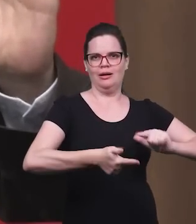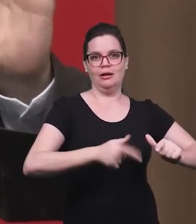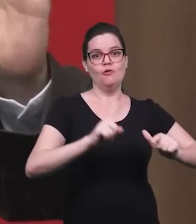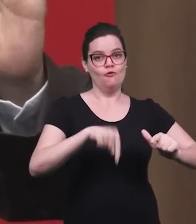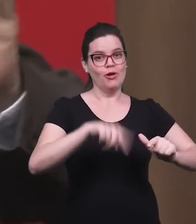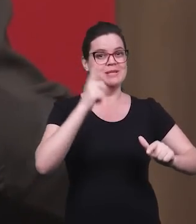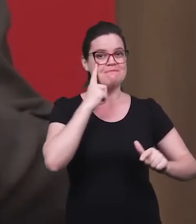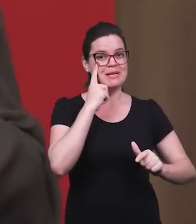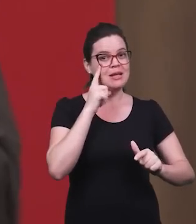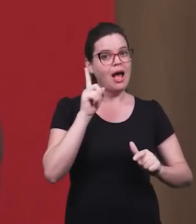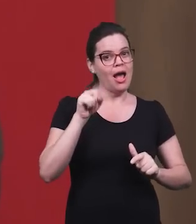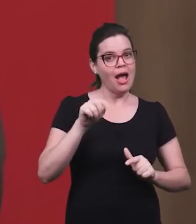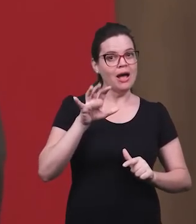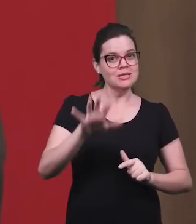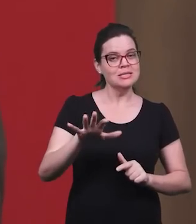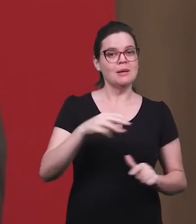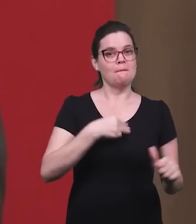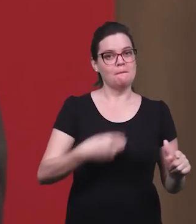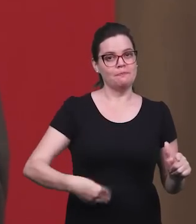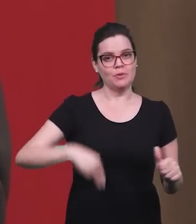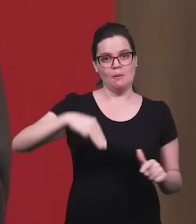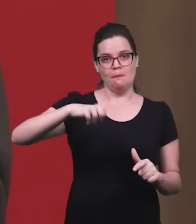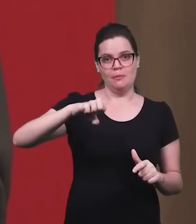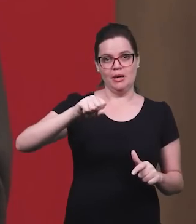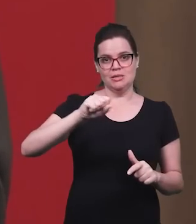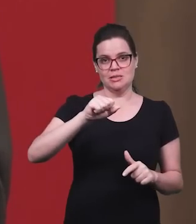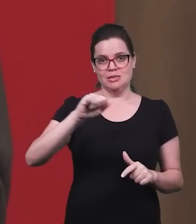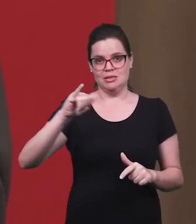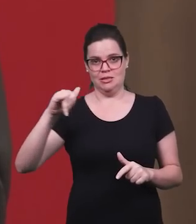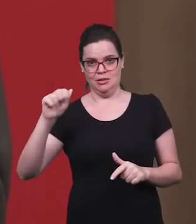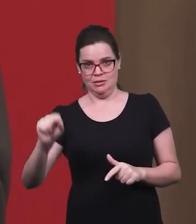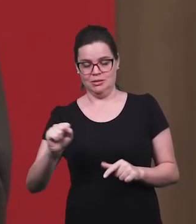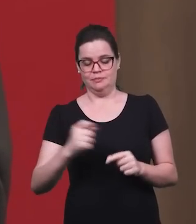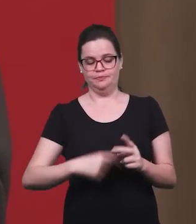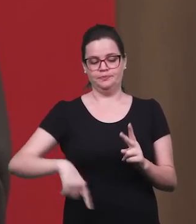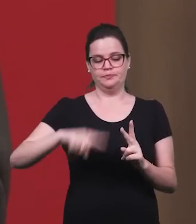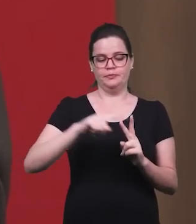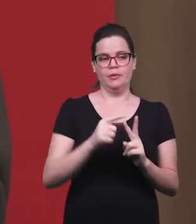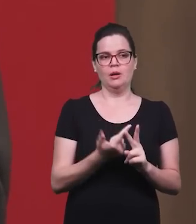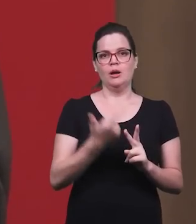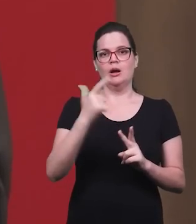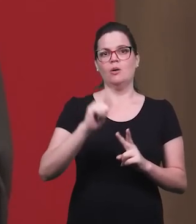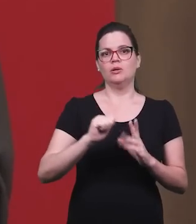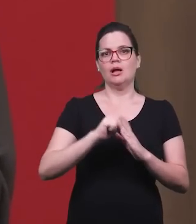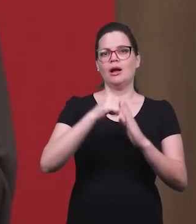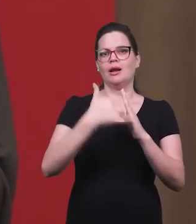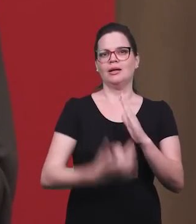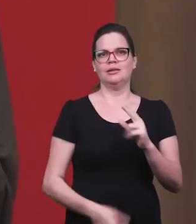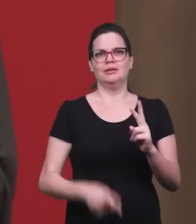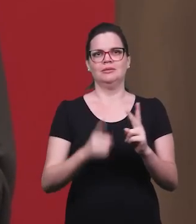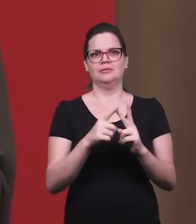de Israel. E o outro lado, o outro atributo da Escritura.